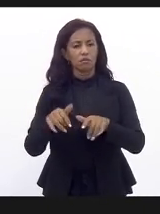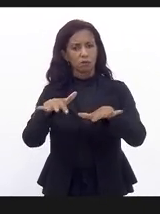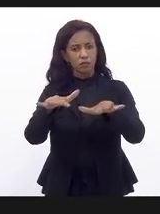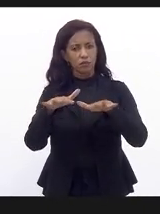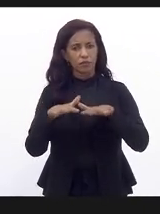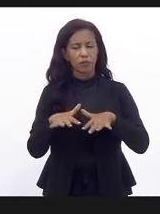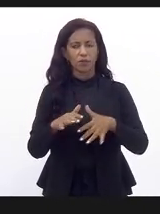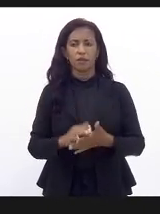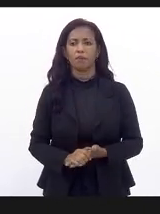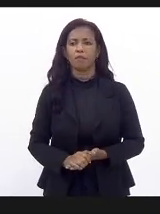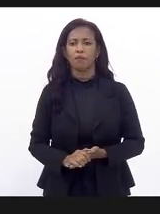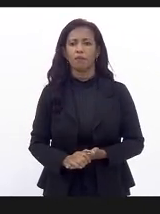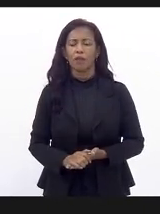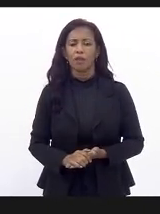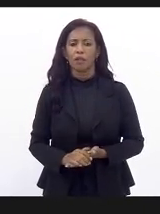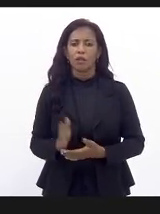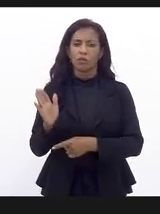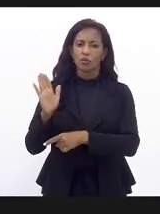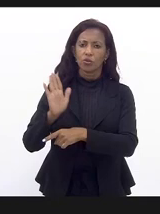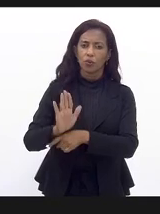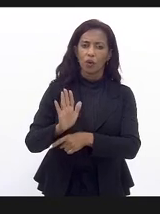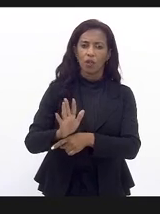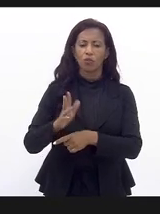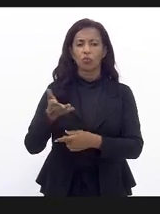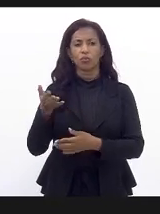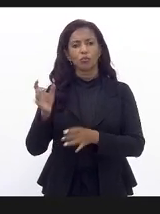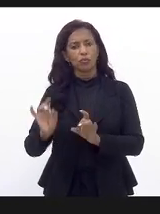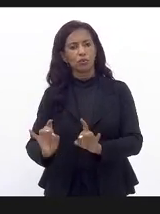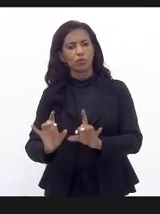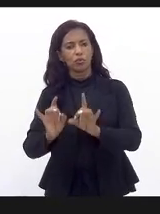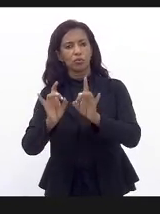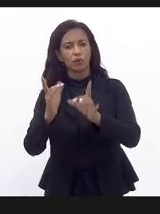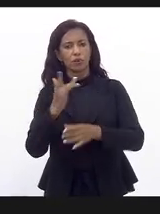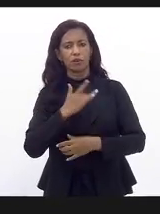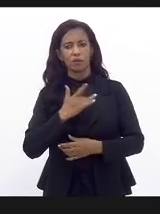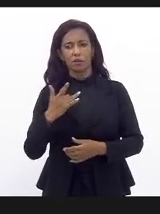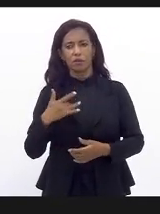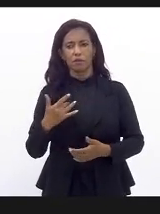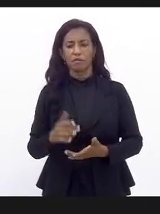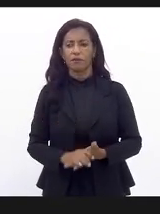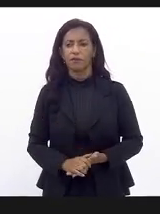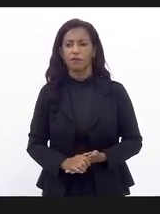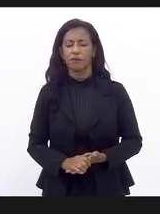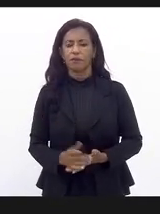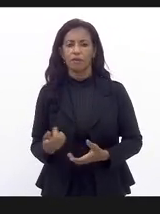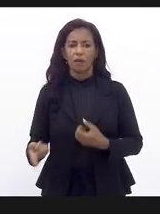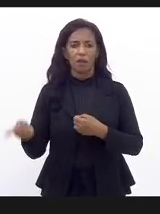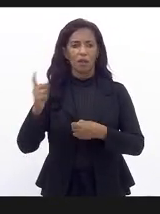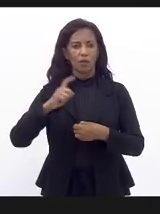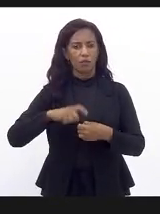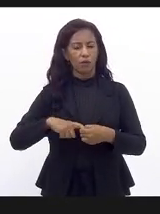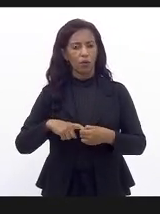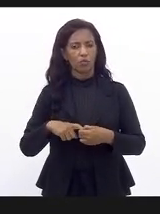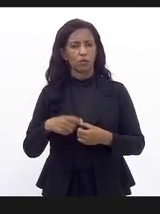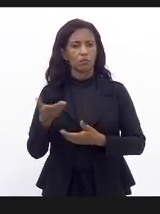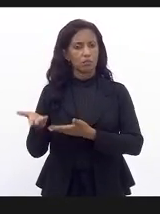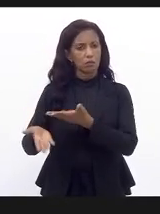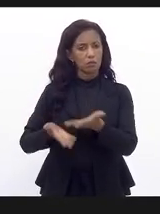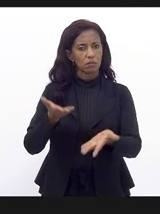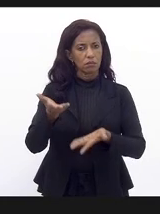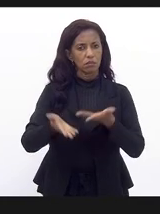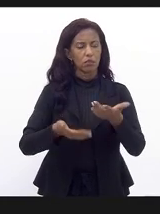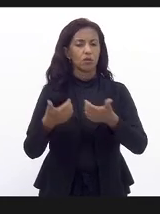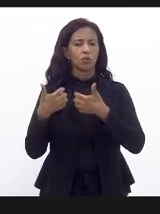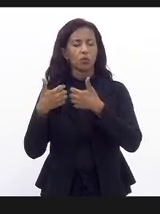plenário, de um atendimento e de um olhar todo especial da saúde, né? A retomada do atendimento